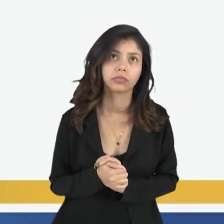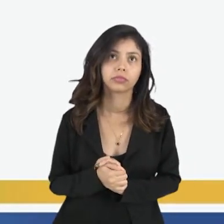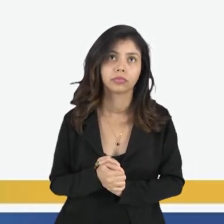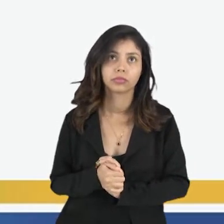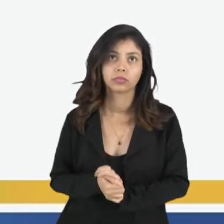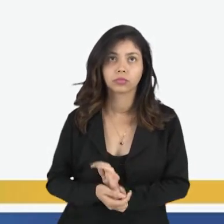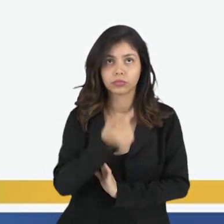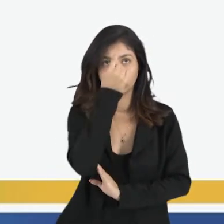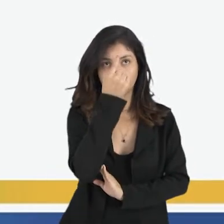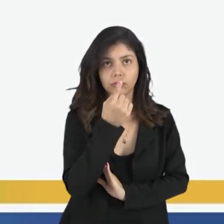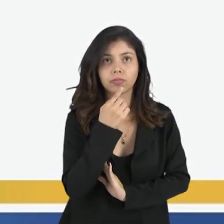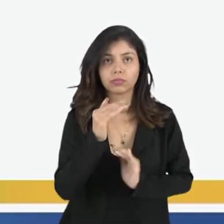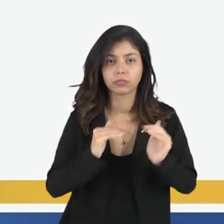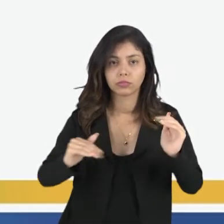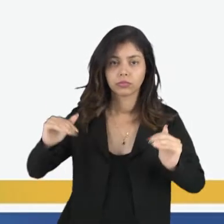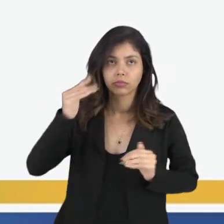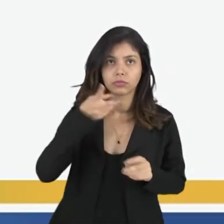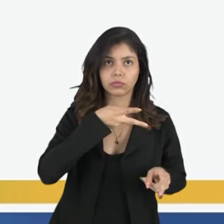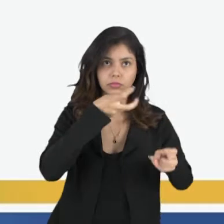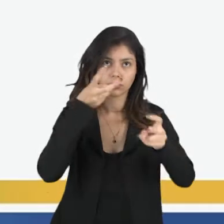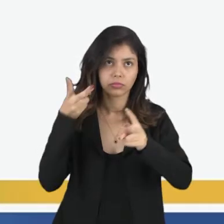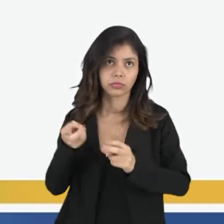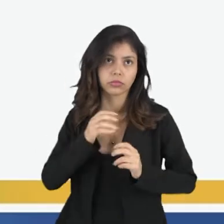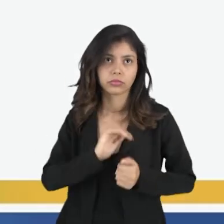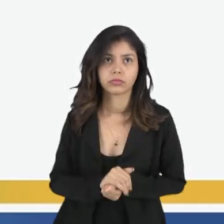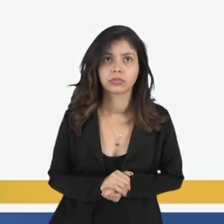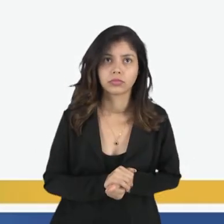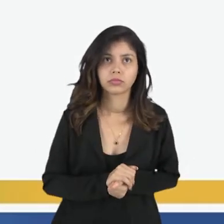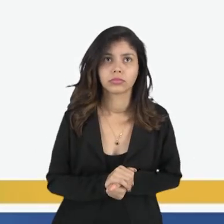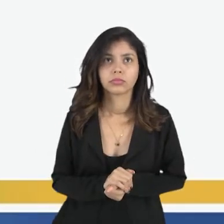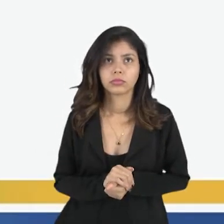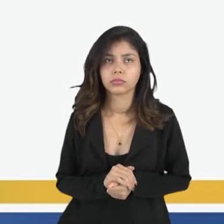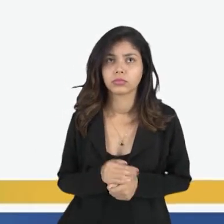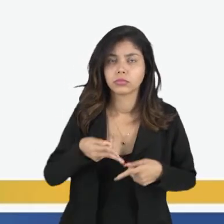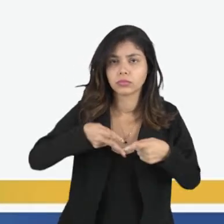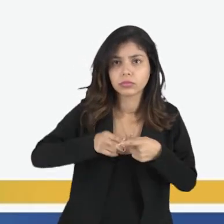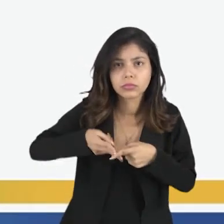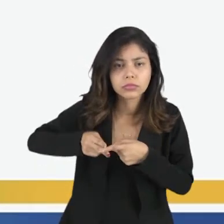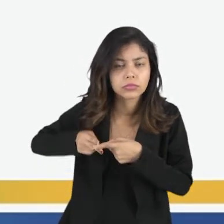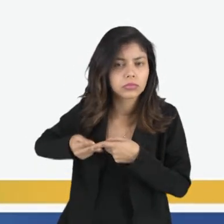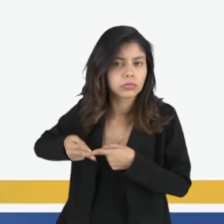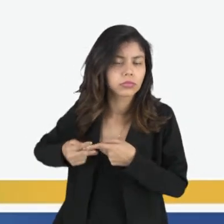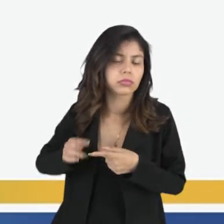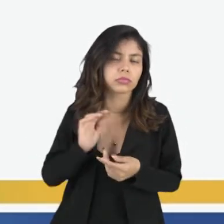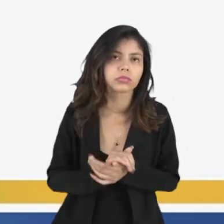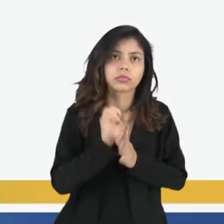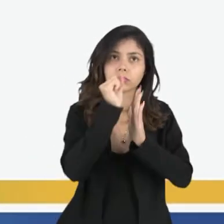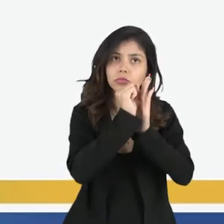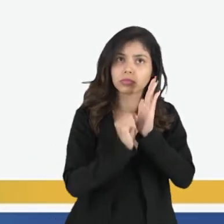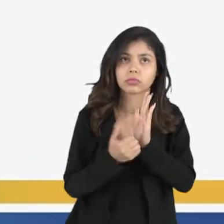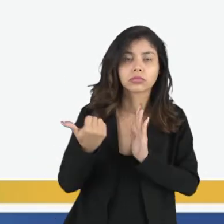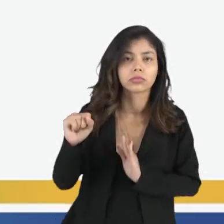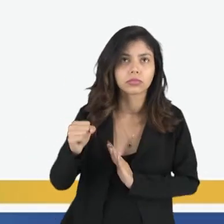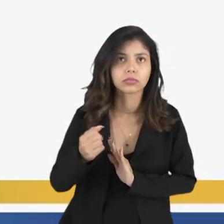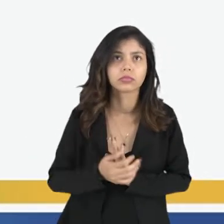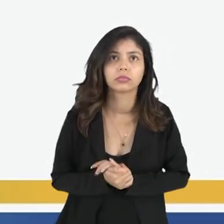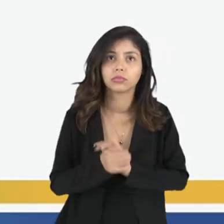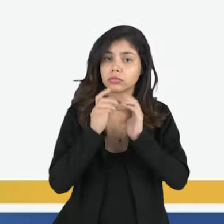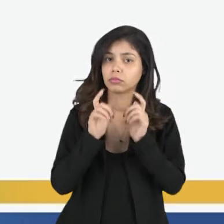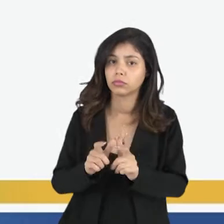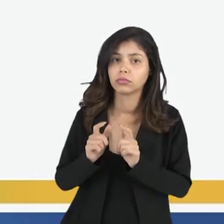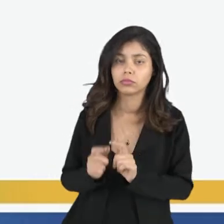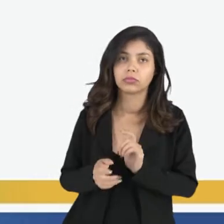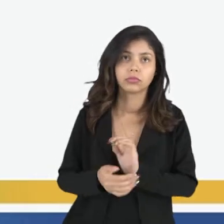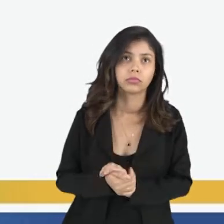Na gravura acima, vocês vão perceber aí que nós temos a instalação industrial do século XVIII, onde